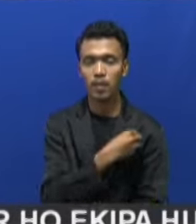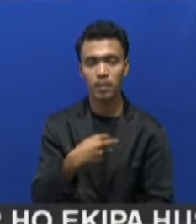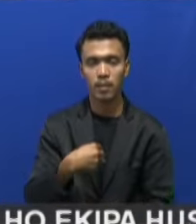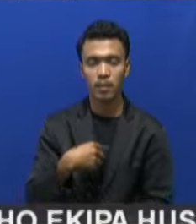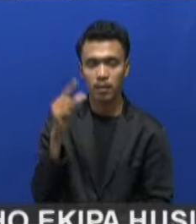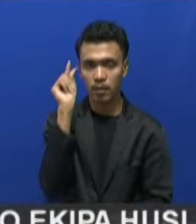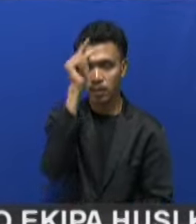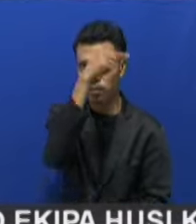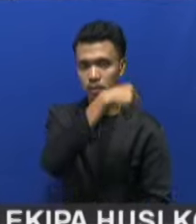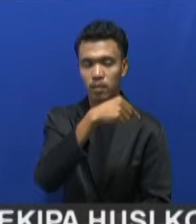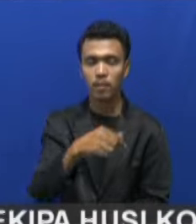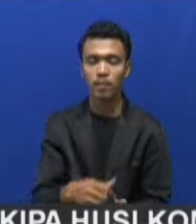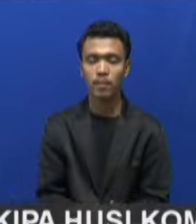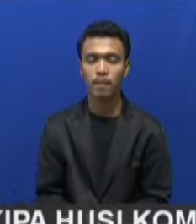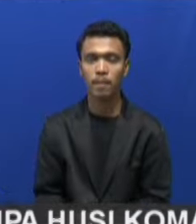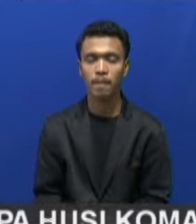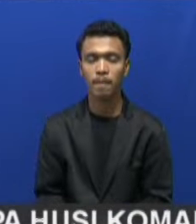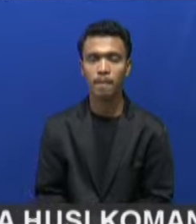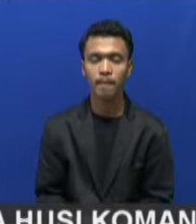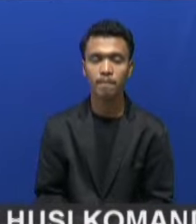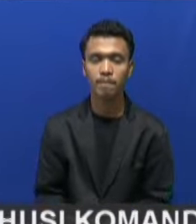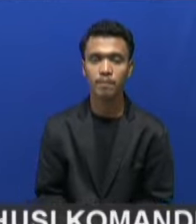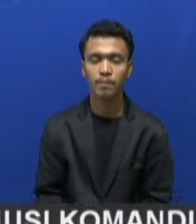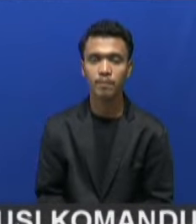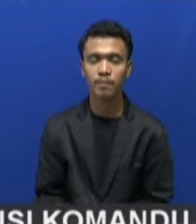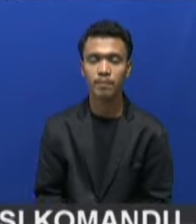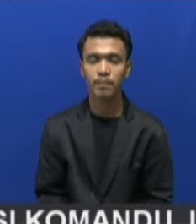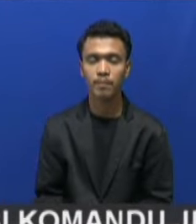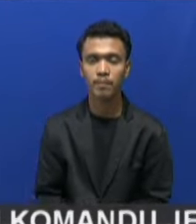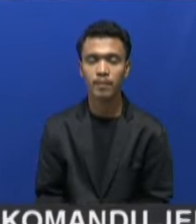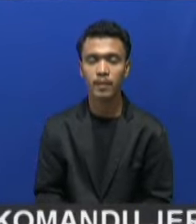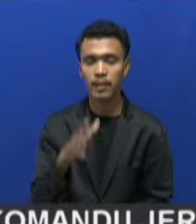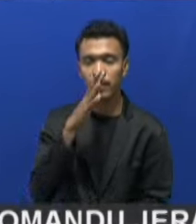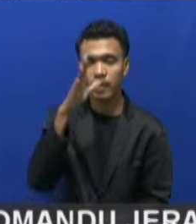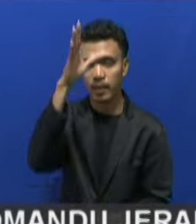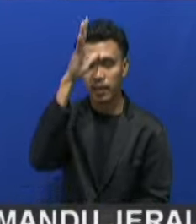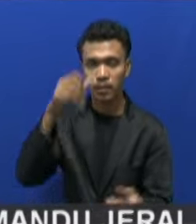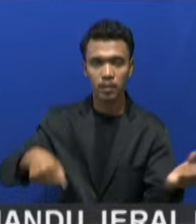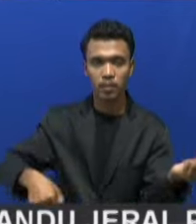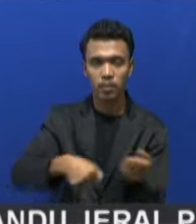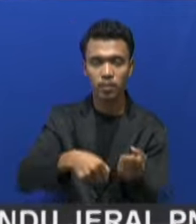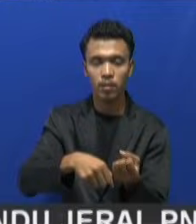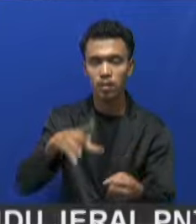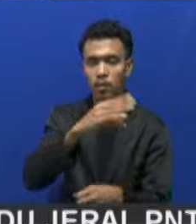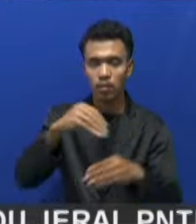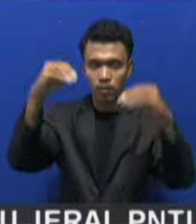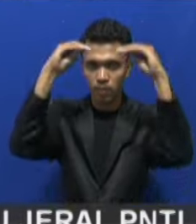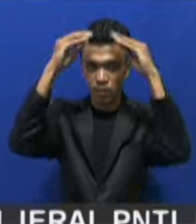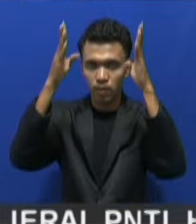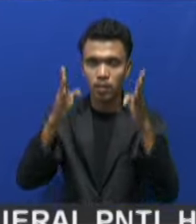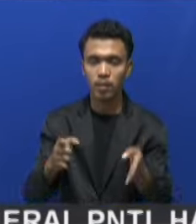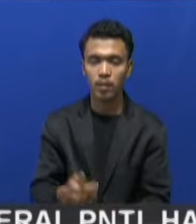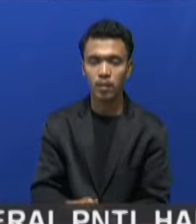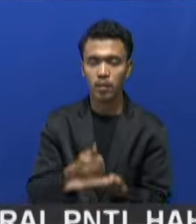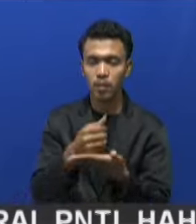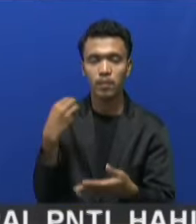lai beledehan gerti aminia skola lavo. Lae aminia sucesu buat rumane inaramania supporta no prosor serene sacrificiuma